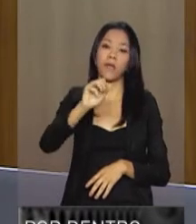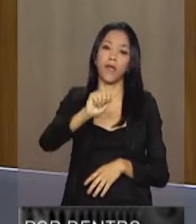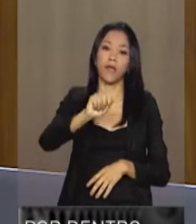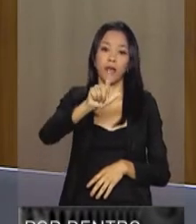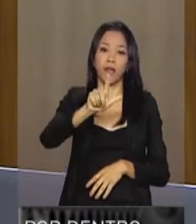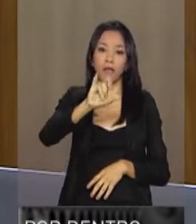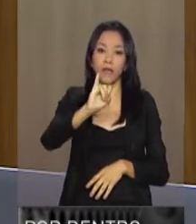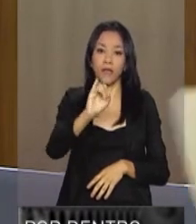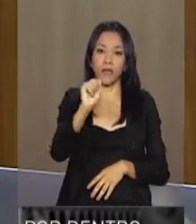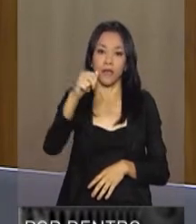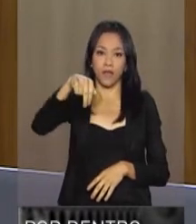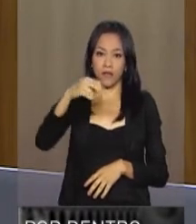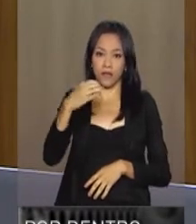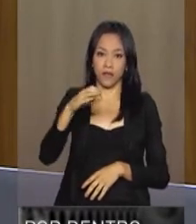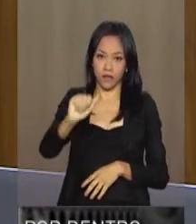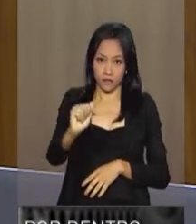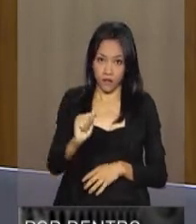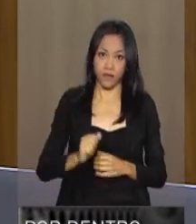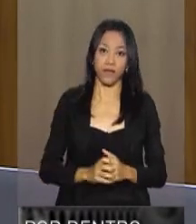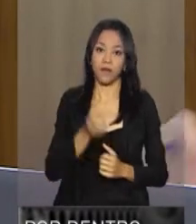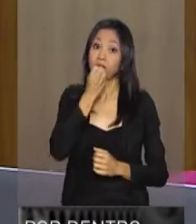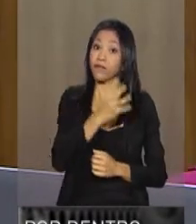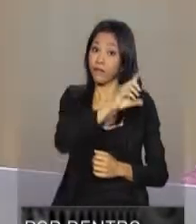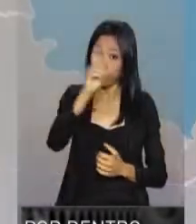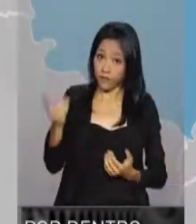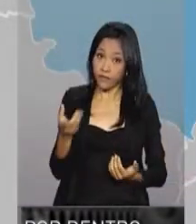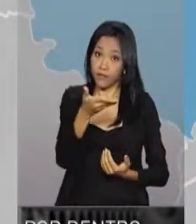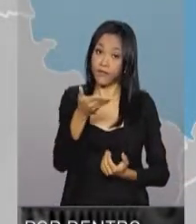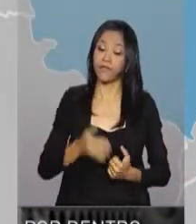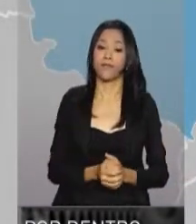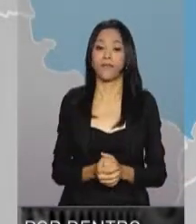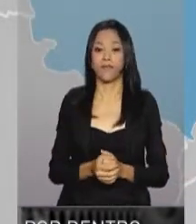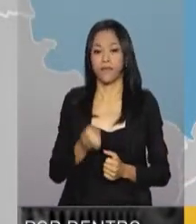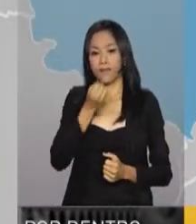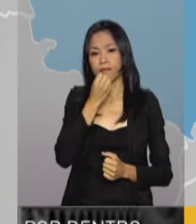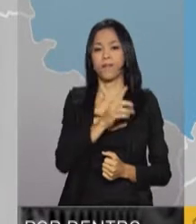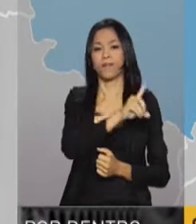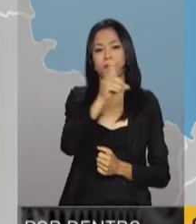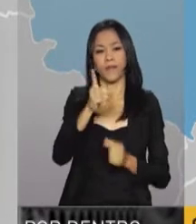m olá bom dia pra você olá bom dia a todos